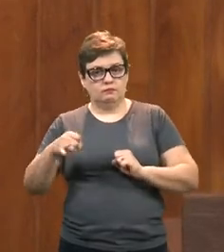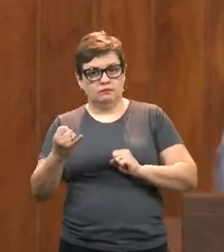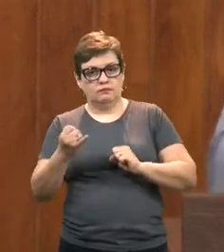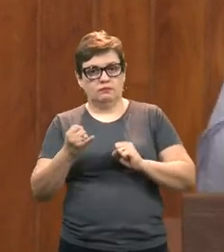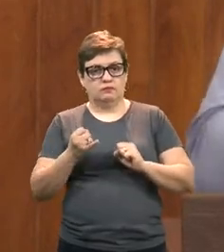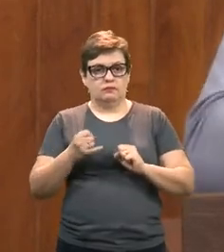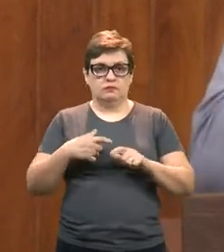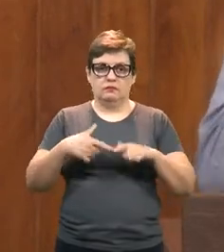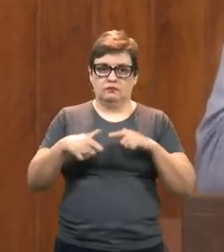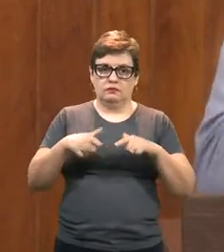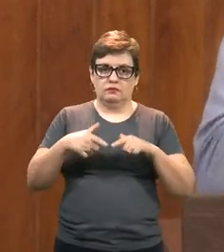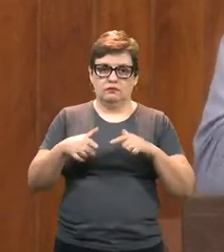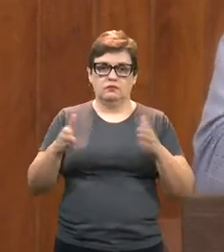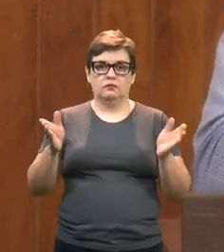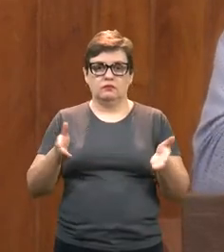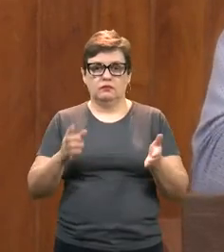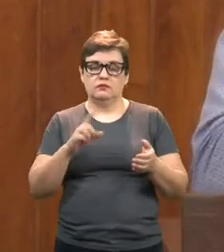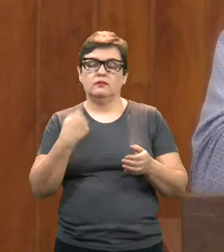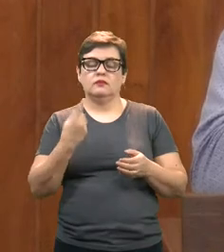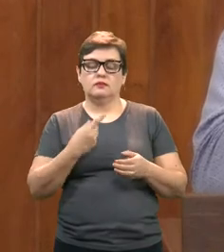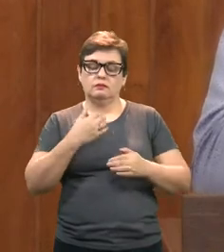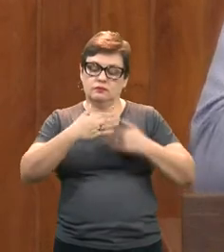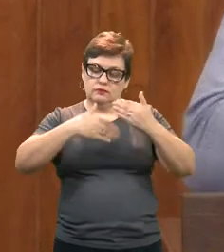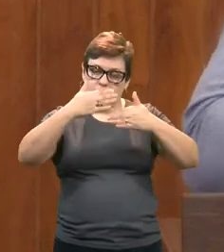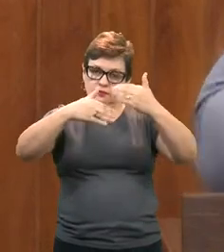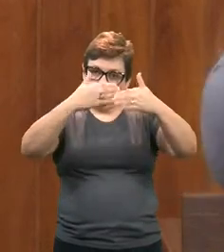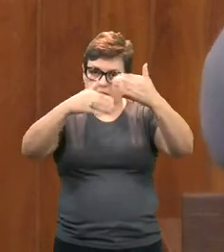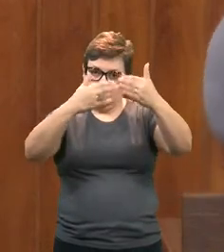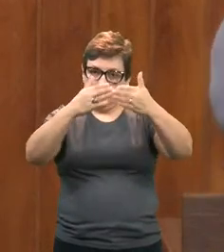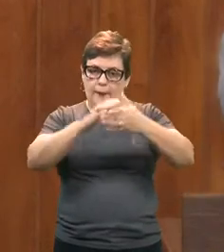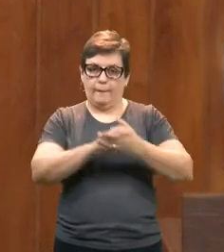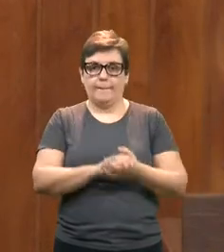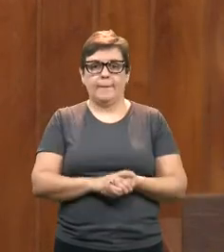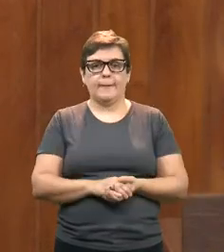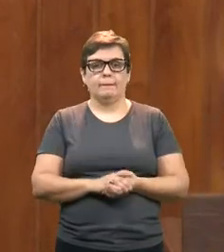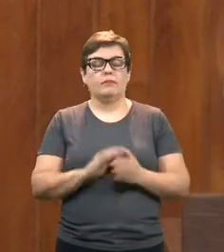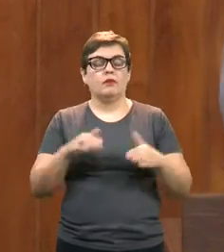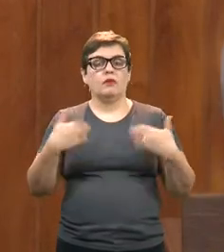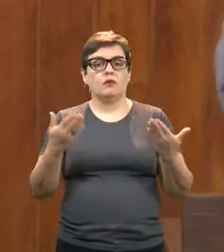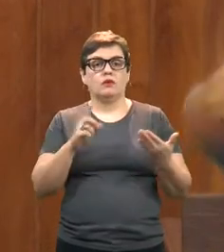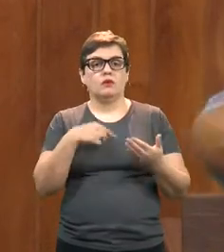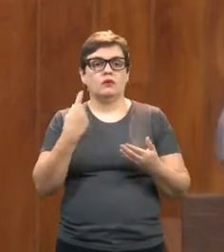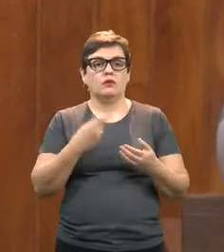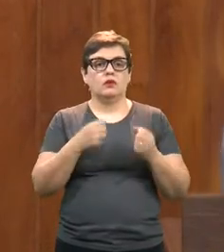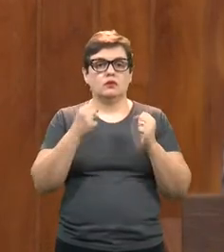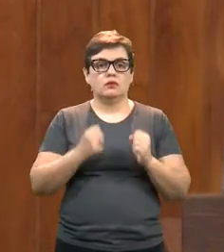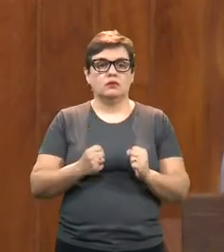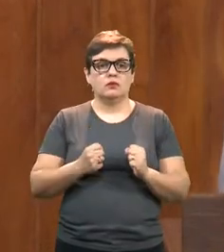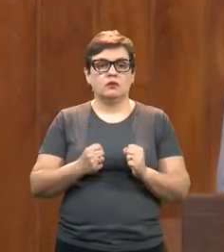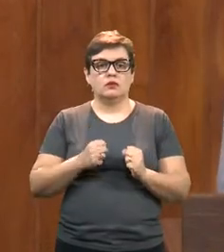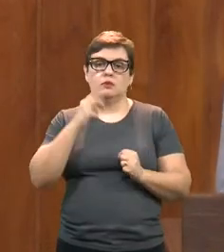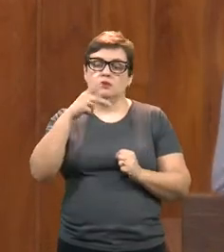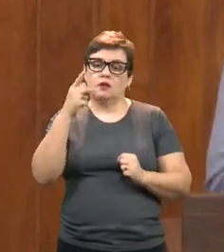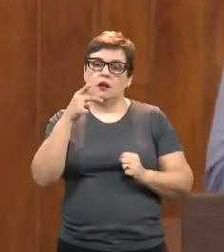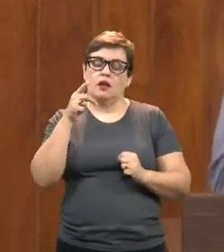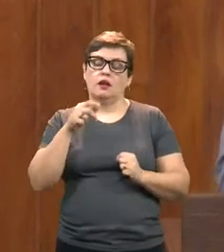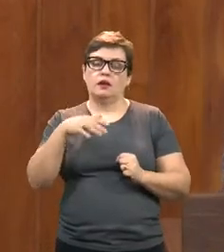E agora, daqui, a gente parte adiante. Quando que a gente pode indicar o produto derivado de